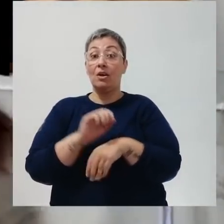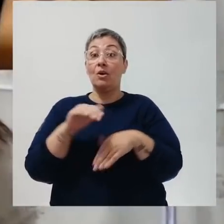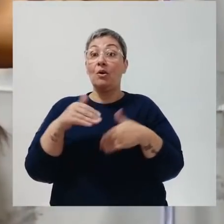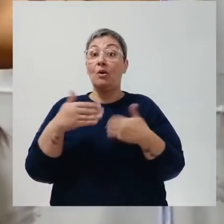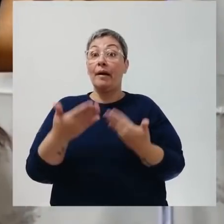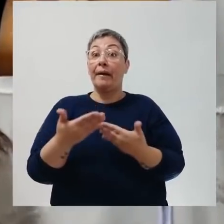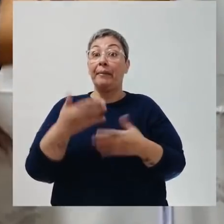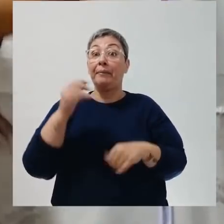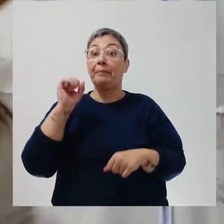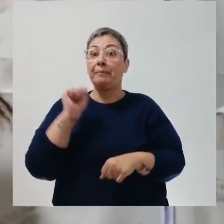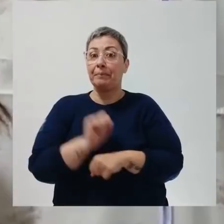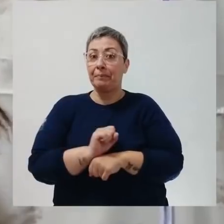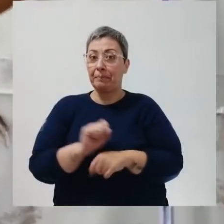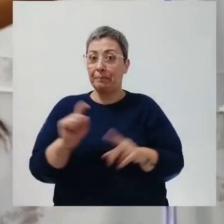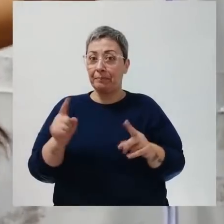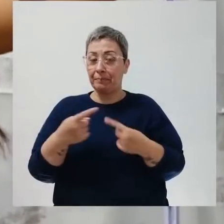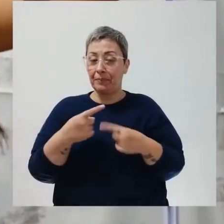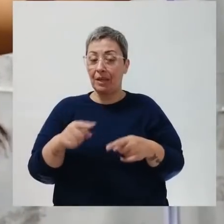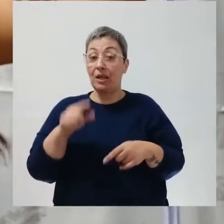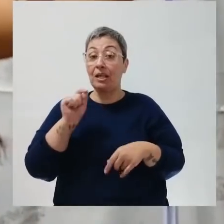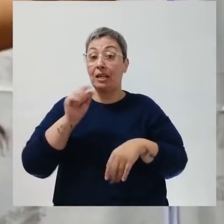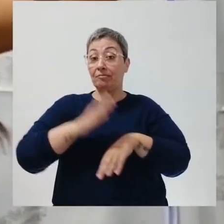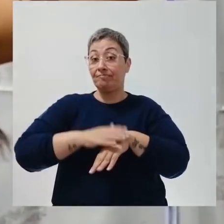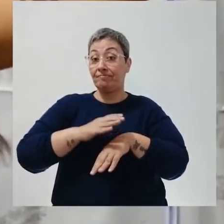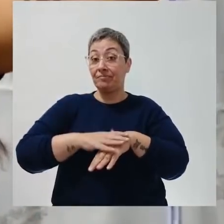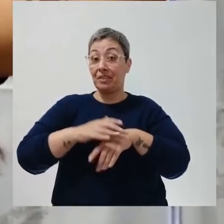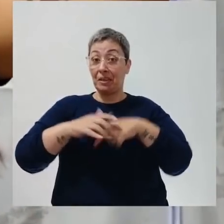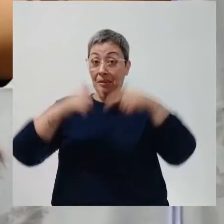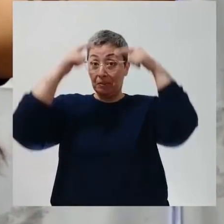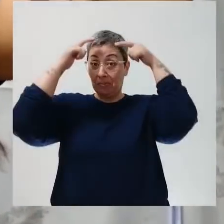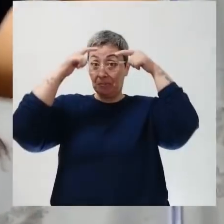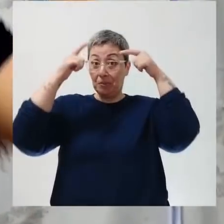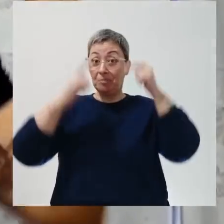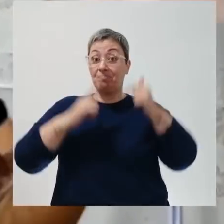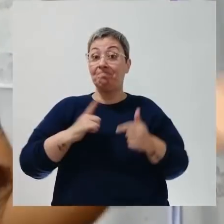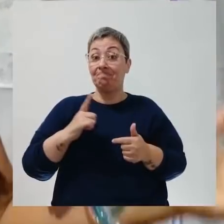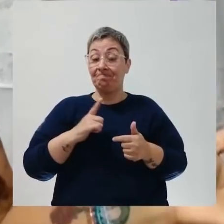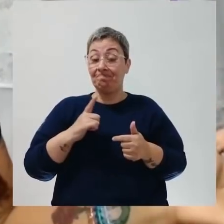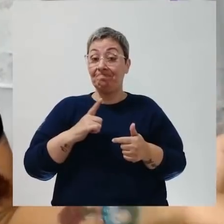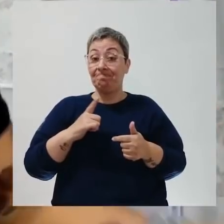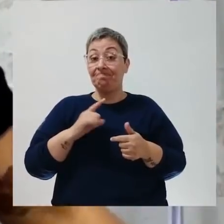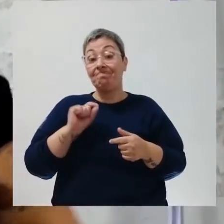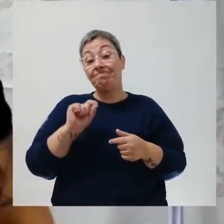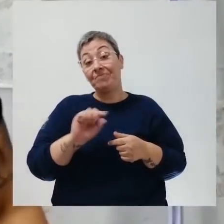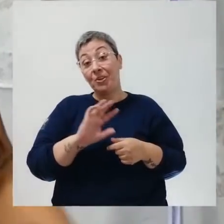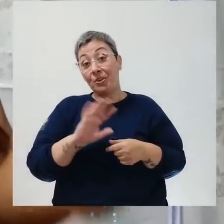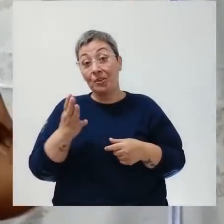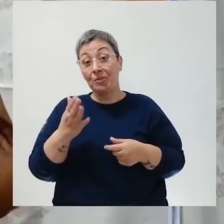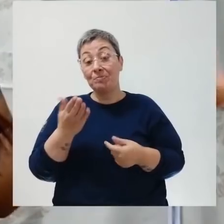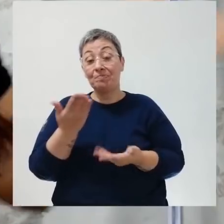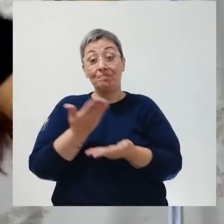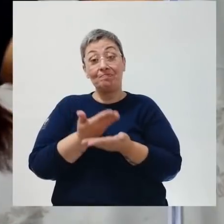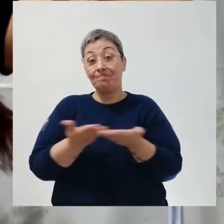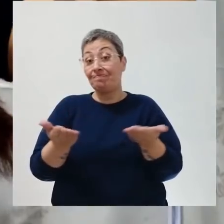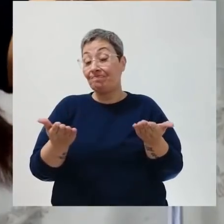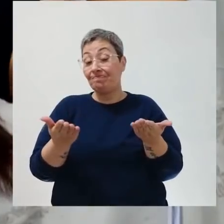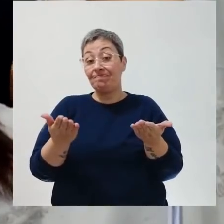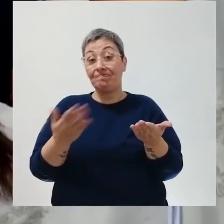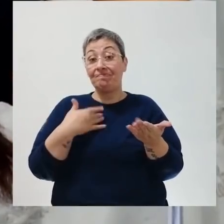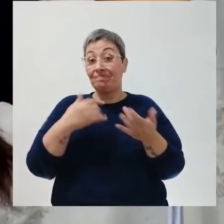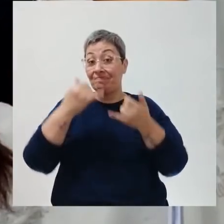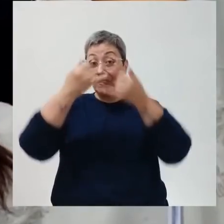Quando a música parar, quem estiver com o chapéu, o que aconteceu?